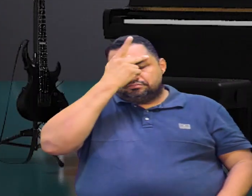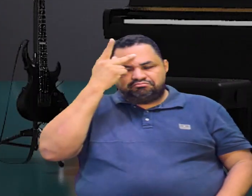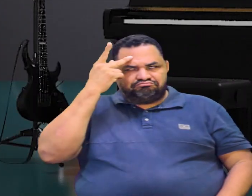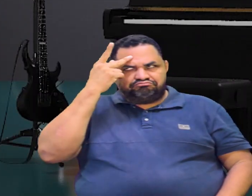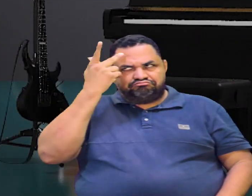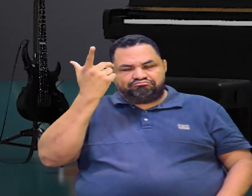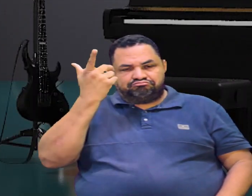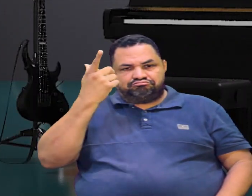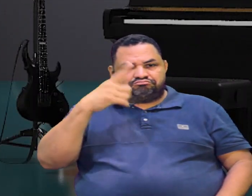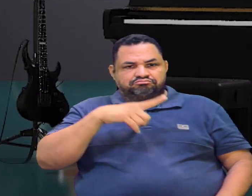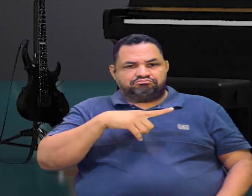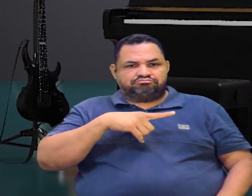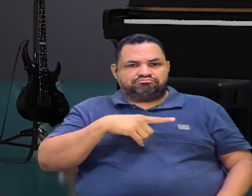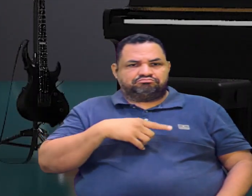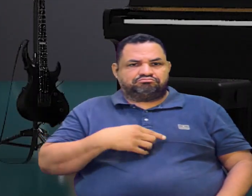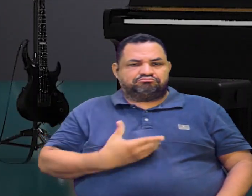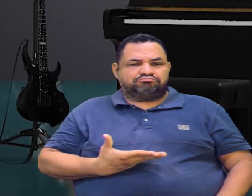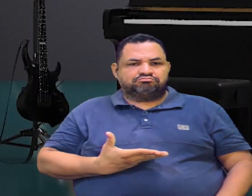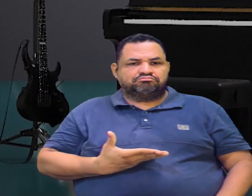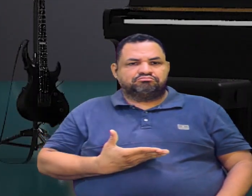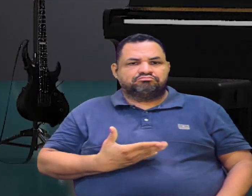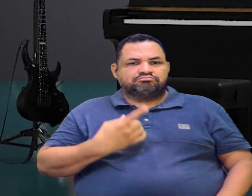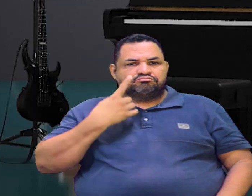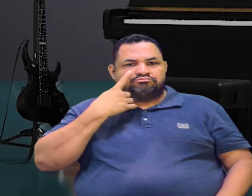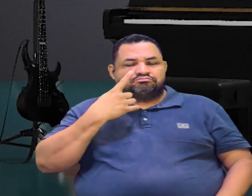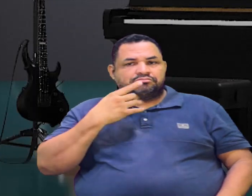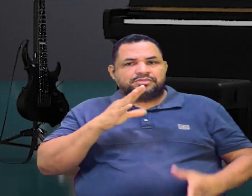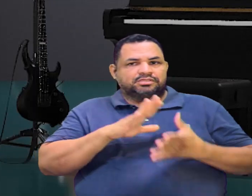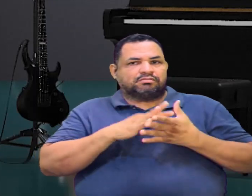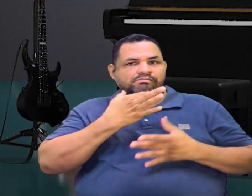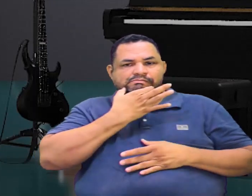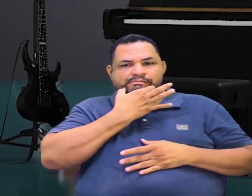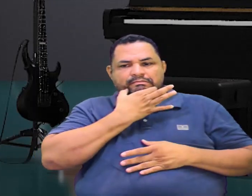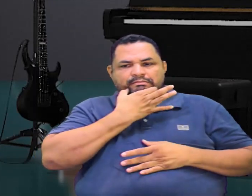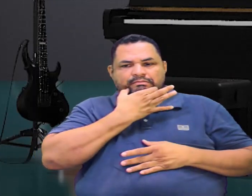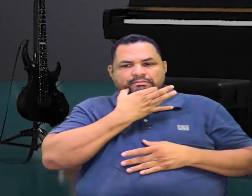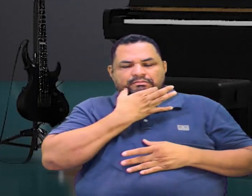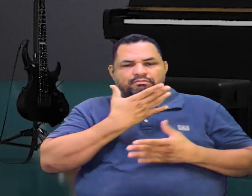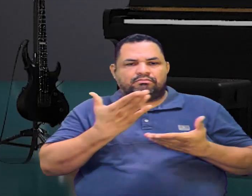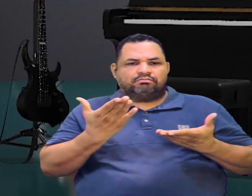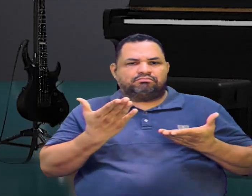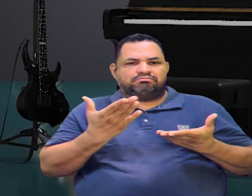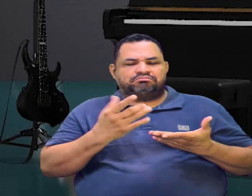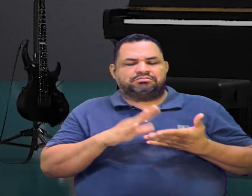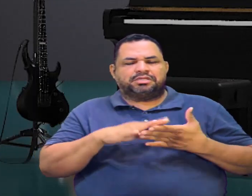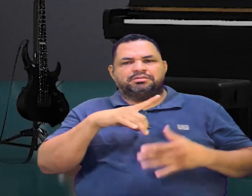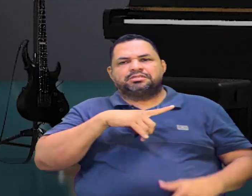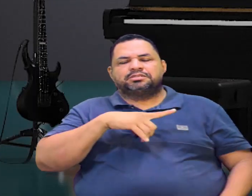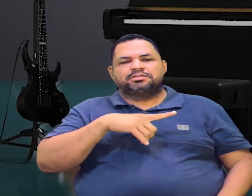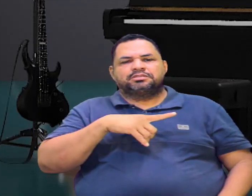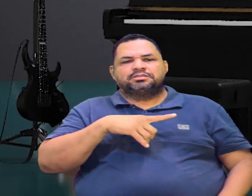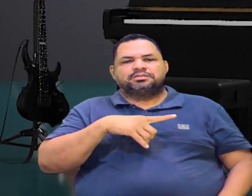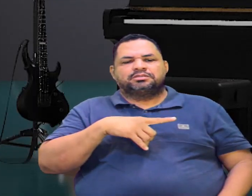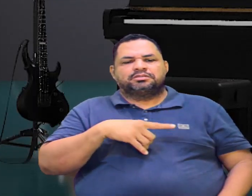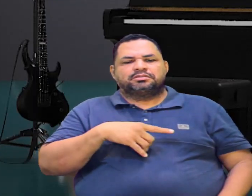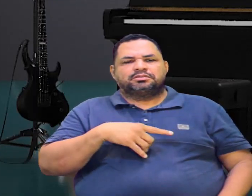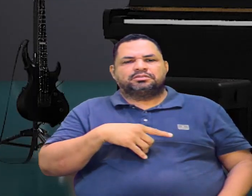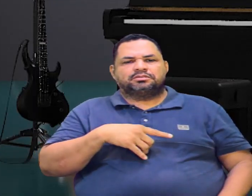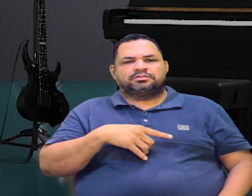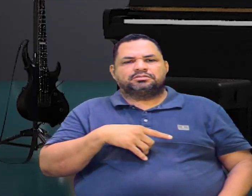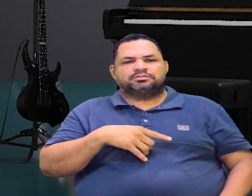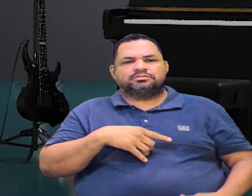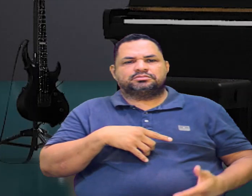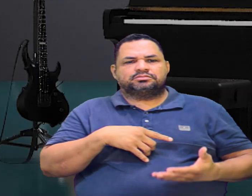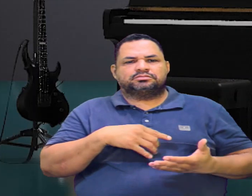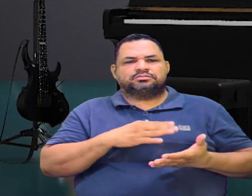ganha uma coisa boa e começa a ver só defeitos naquilo. Já tem pessoas que ganham coisas, isso é até bíblico,